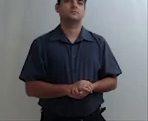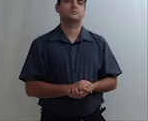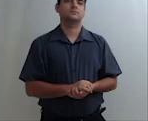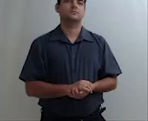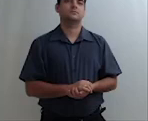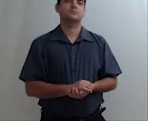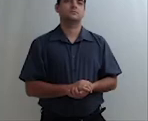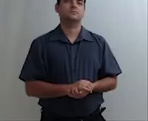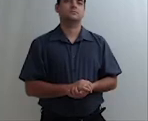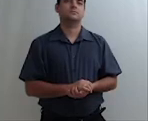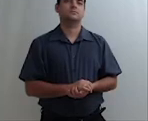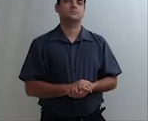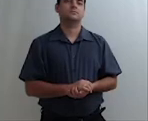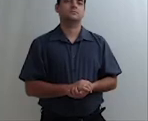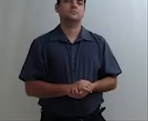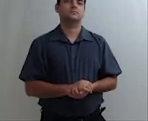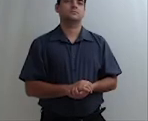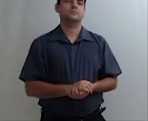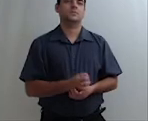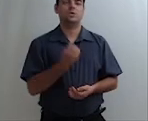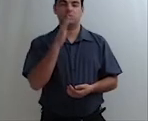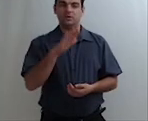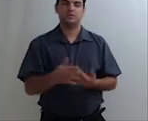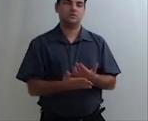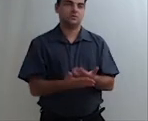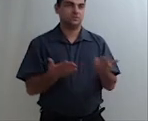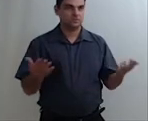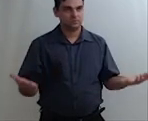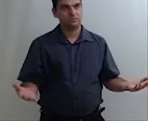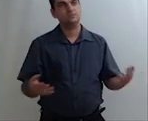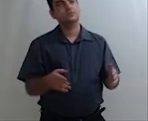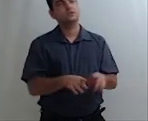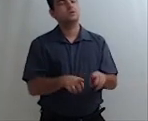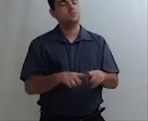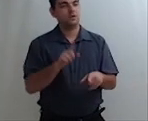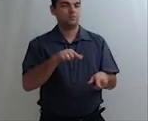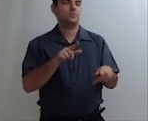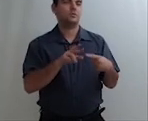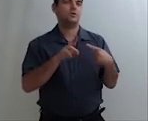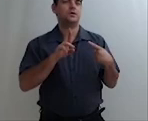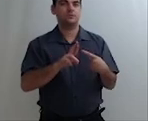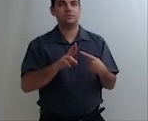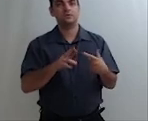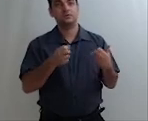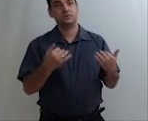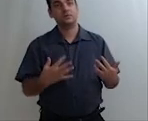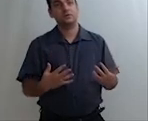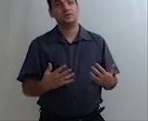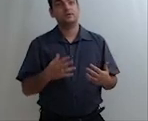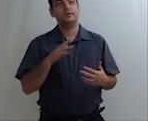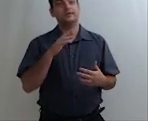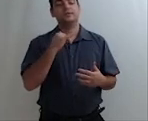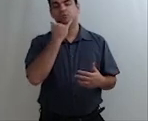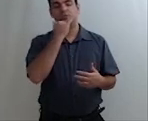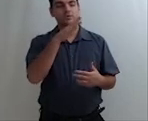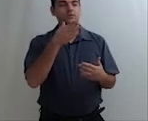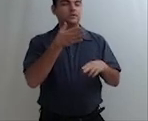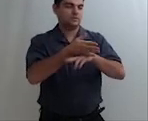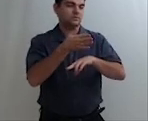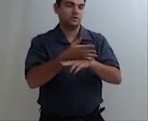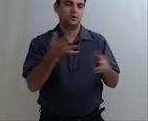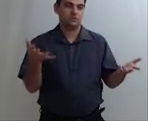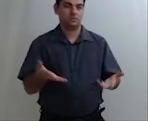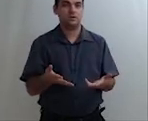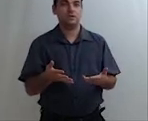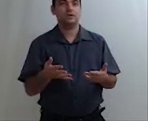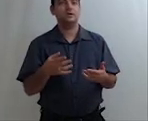aos excelentíssimos ministros a excelentíssima ministra relatora laur Taz Eu apenas quero ressaltar que